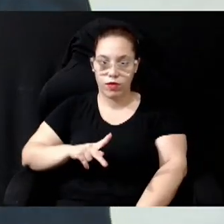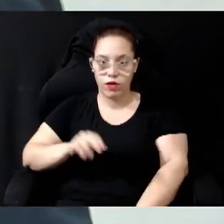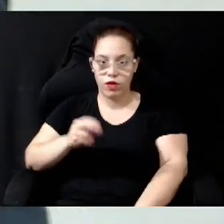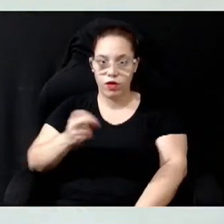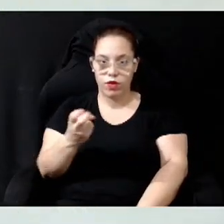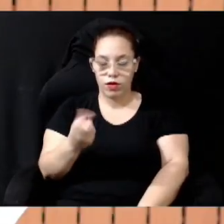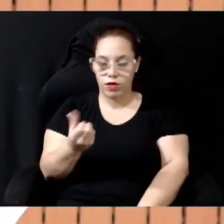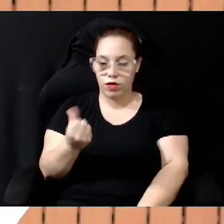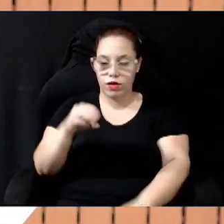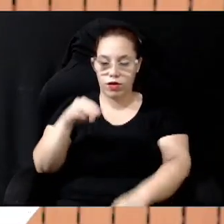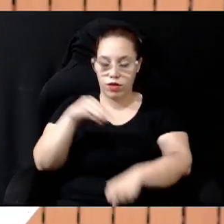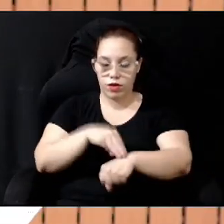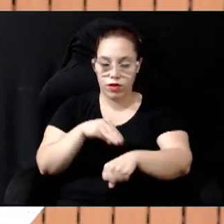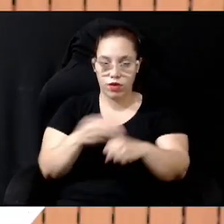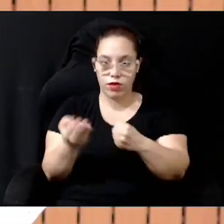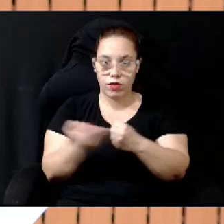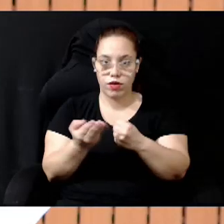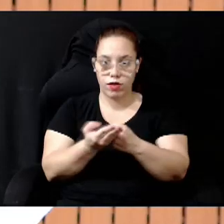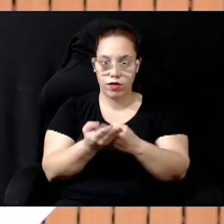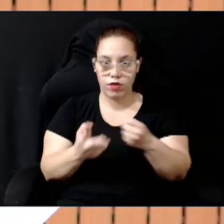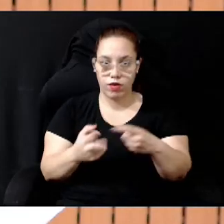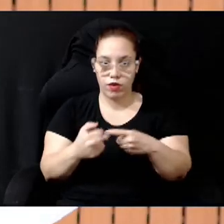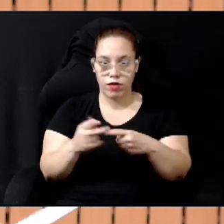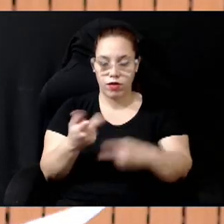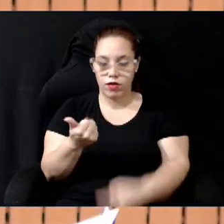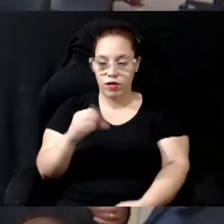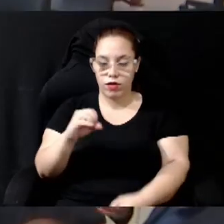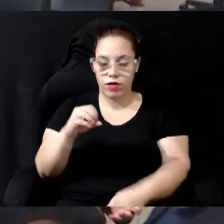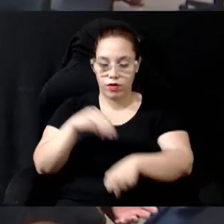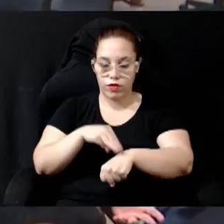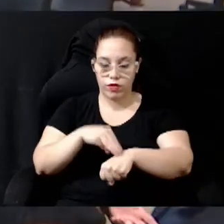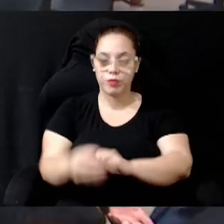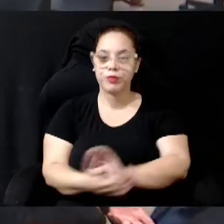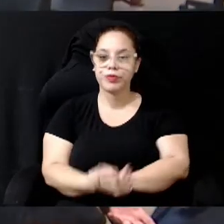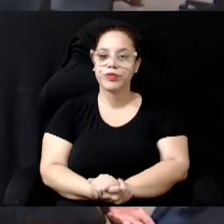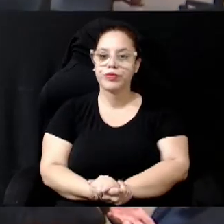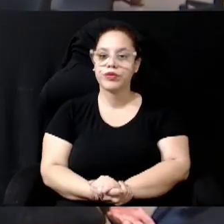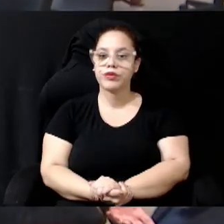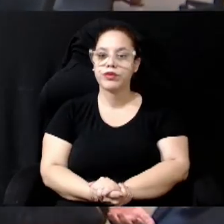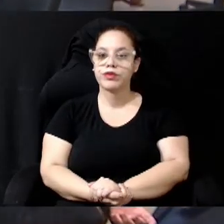minutos. Reunião suspensa por até 10 minutos.